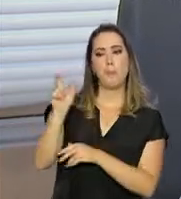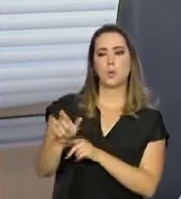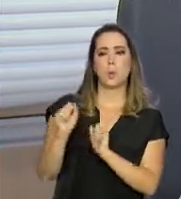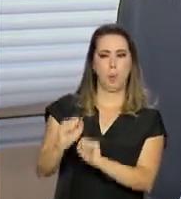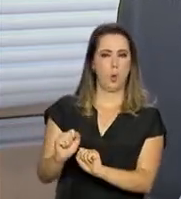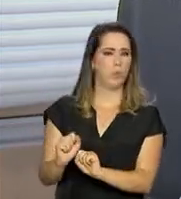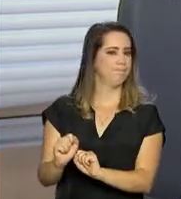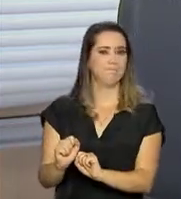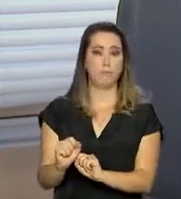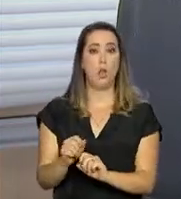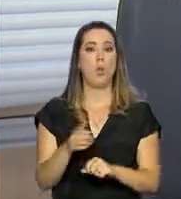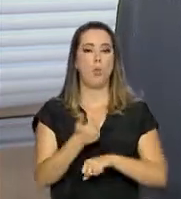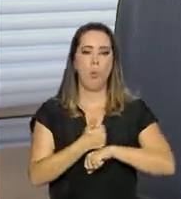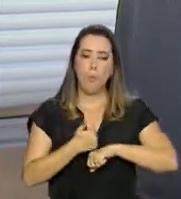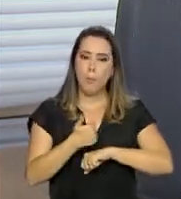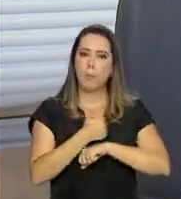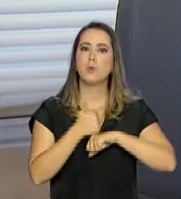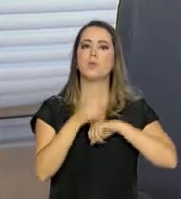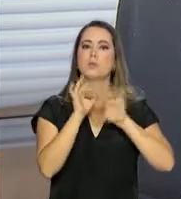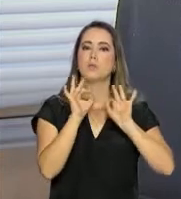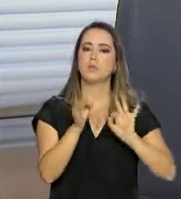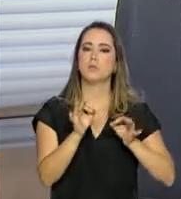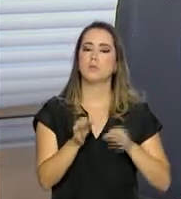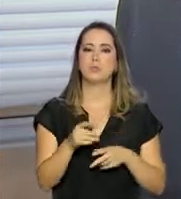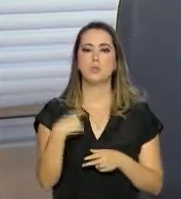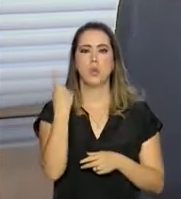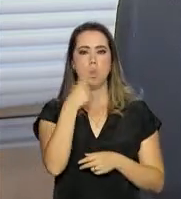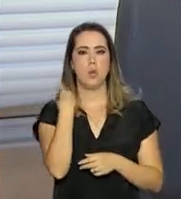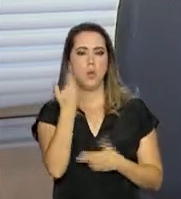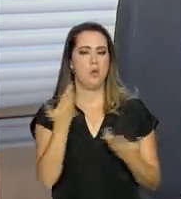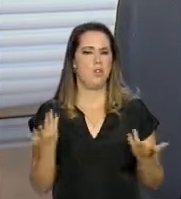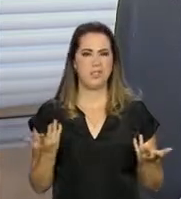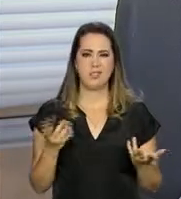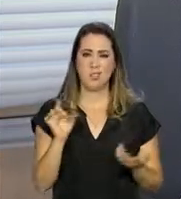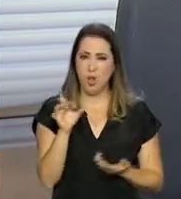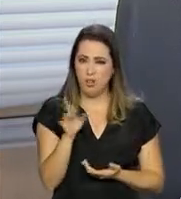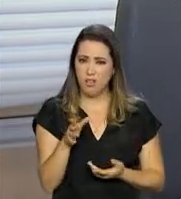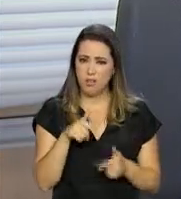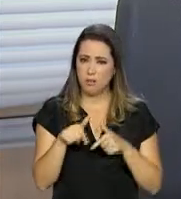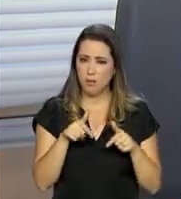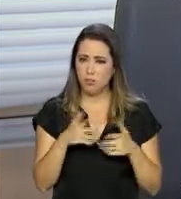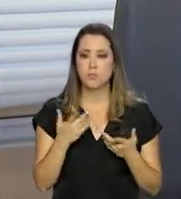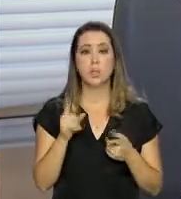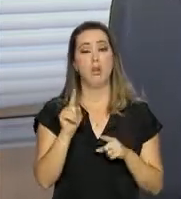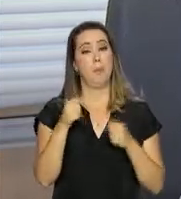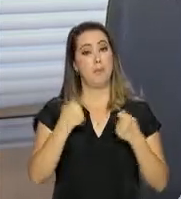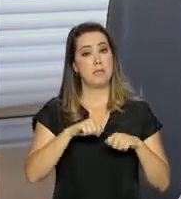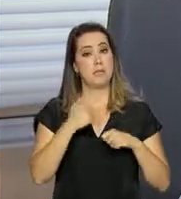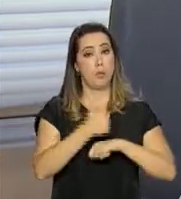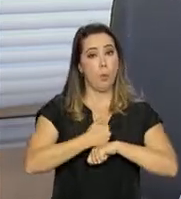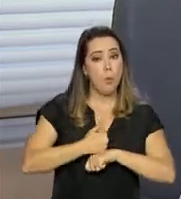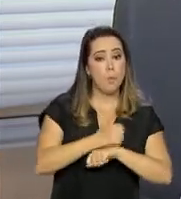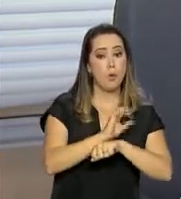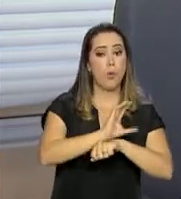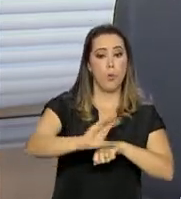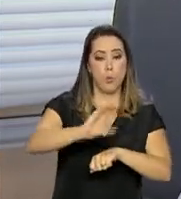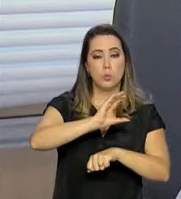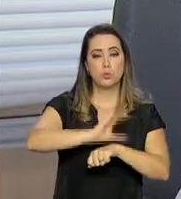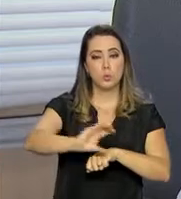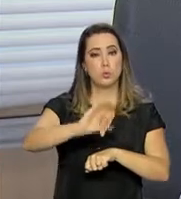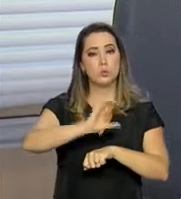é que só faz um cursinho é o de horas como o shopping já pode fazer aí pra mim